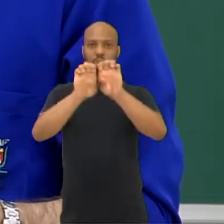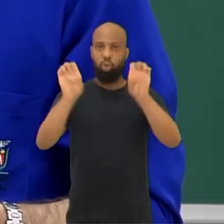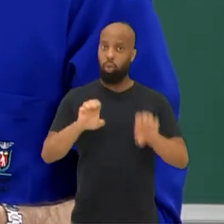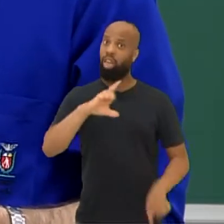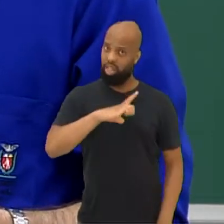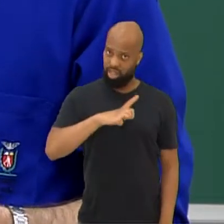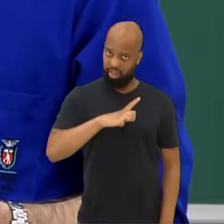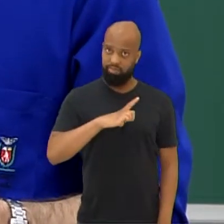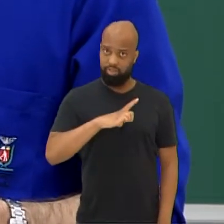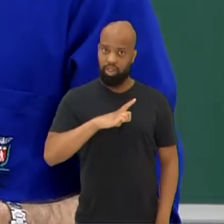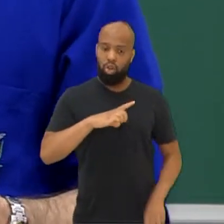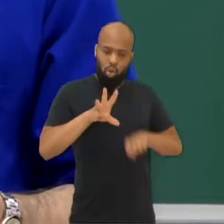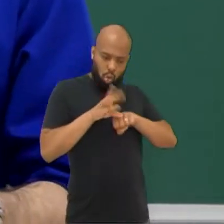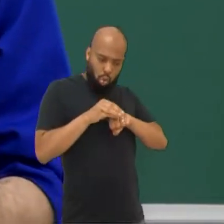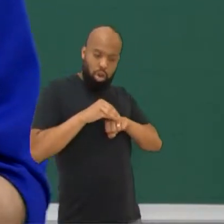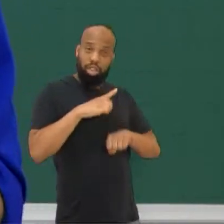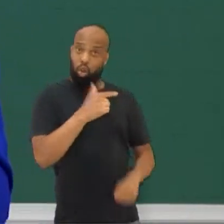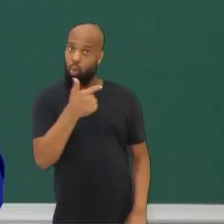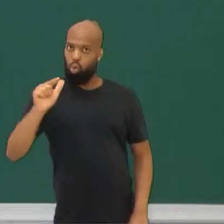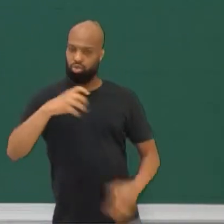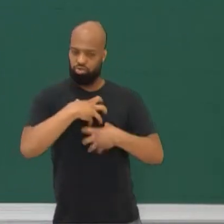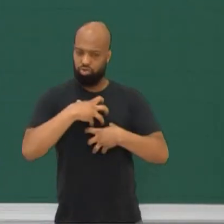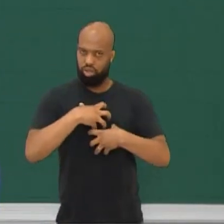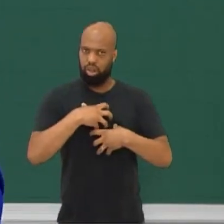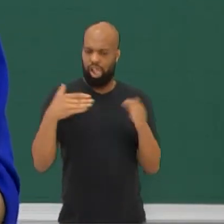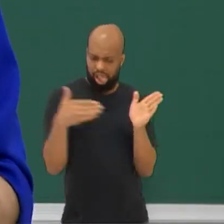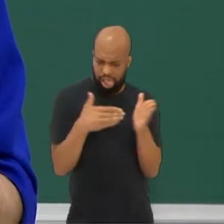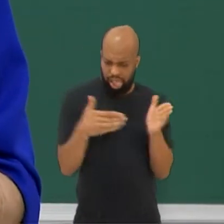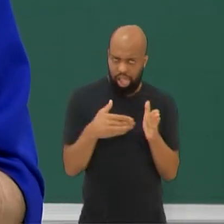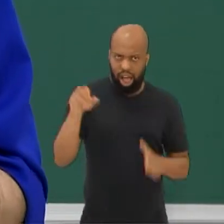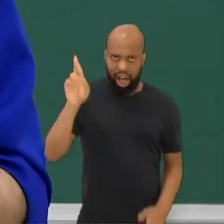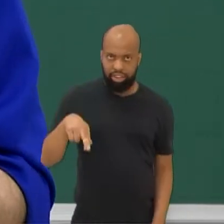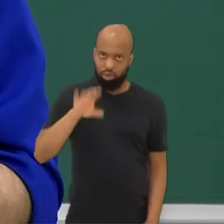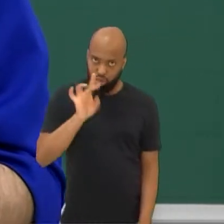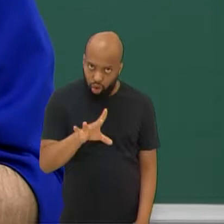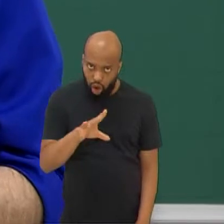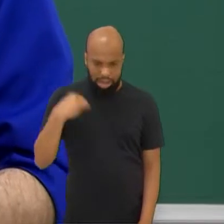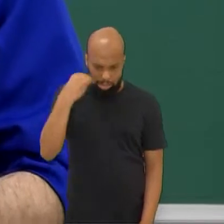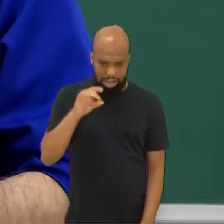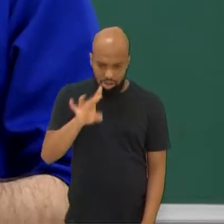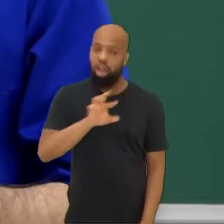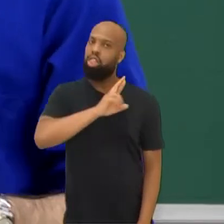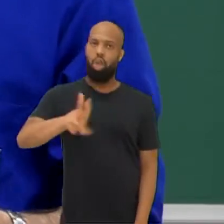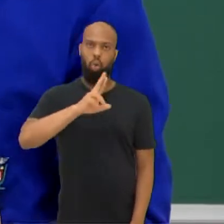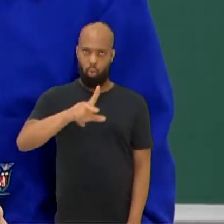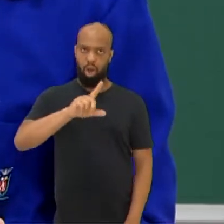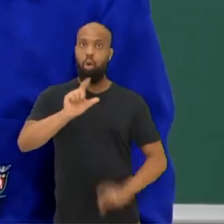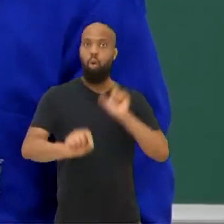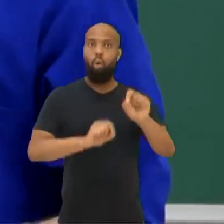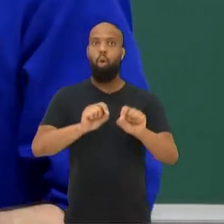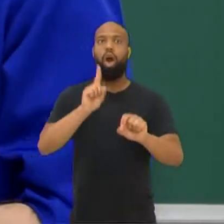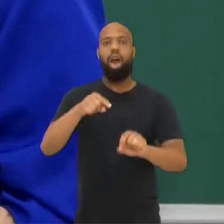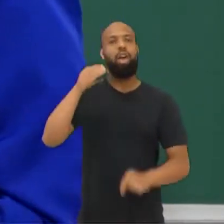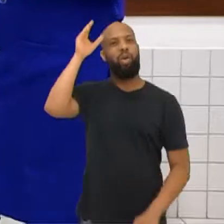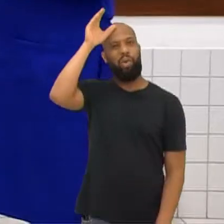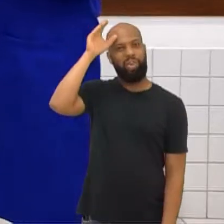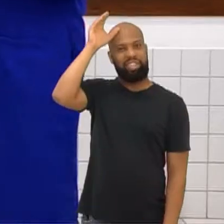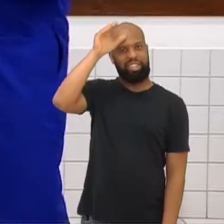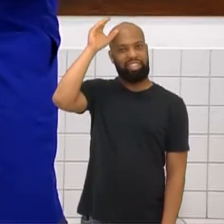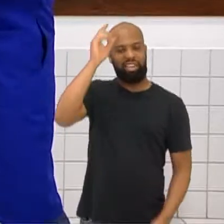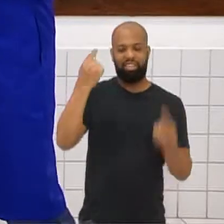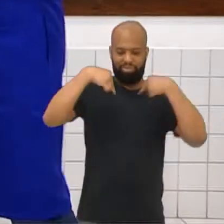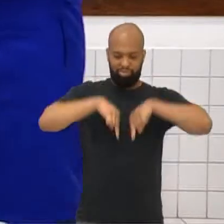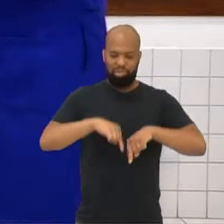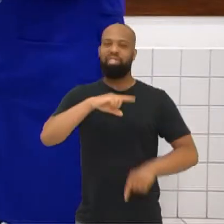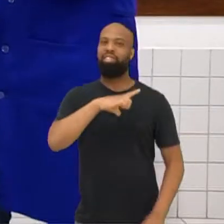de conhecimento que não se limita à razão e à experiência. E ele vai chamar isso de consciência. Exato.